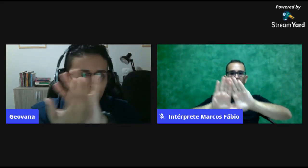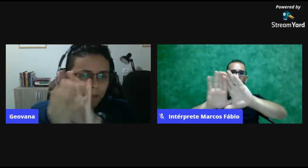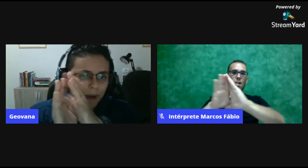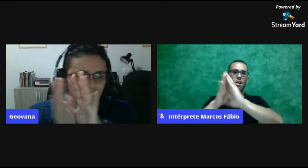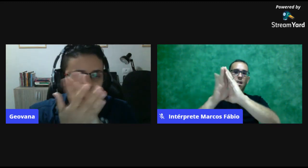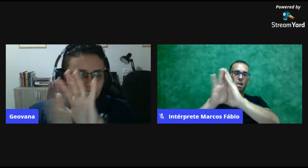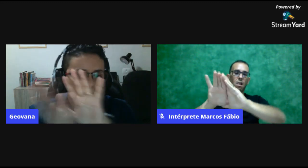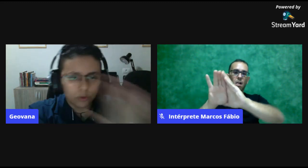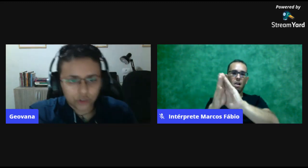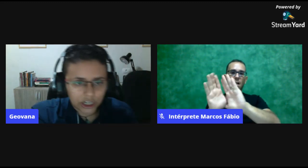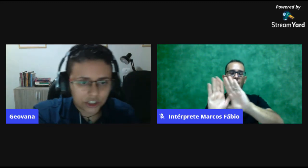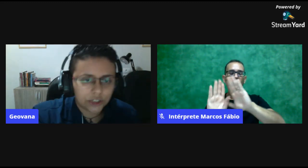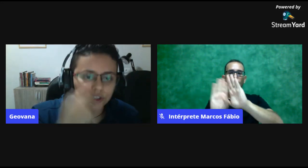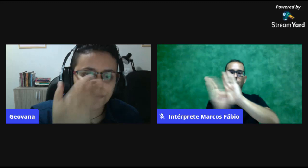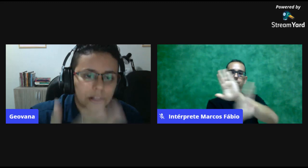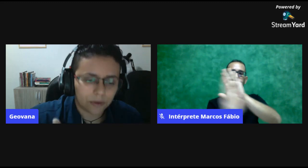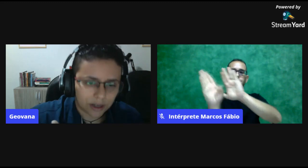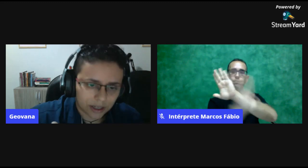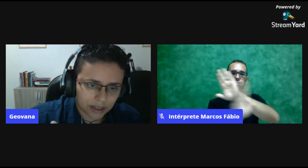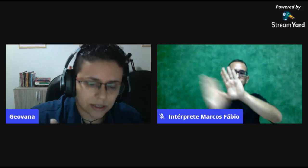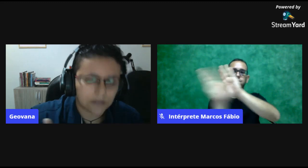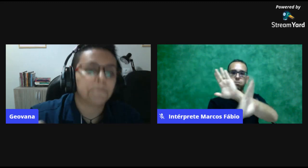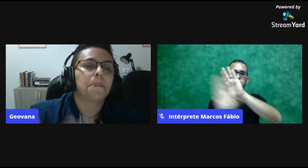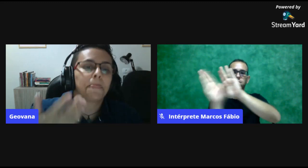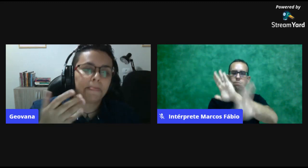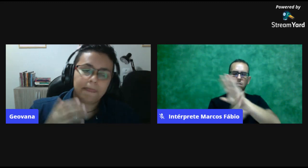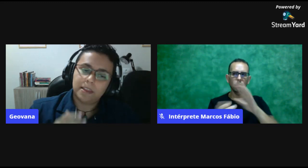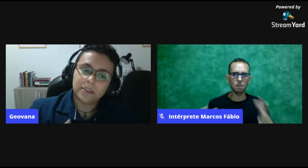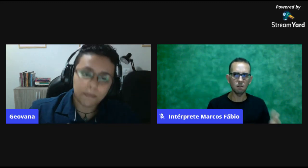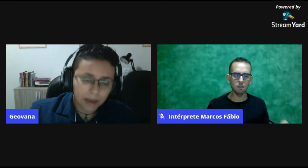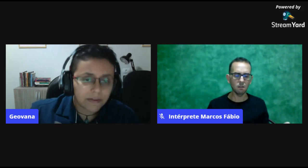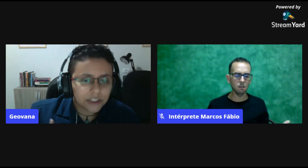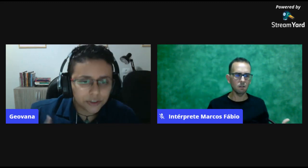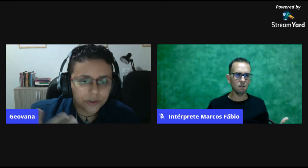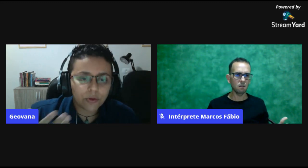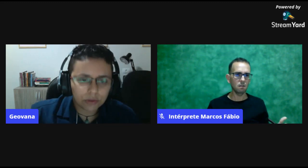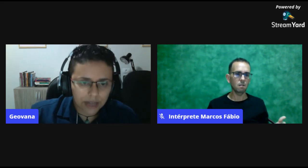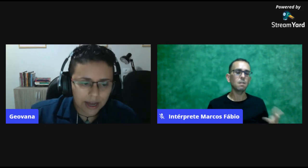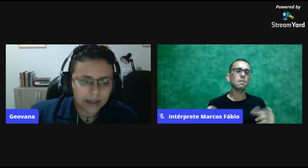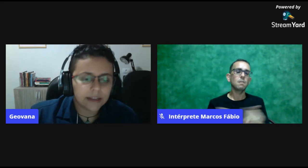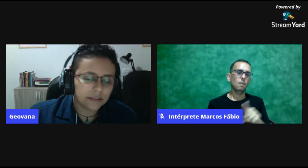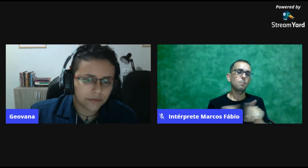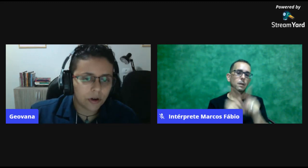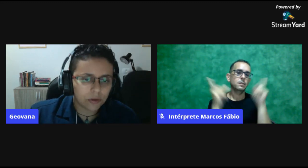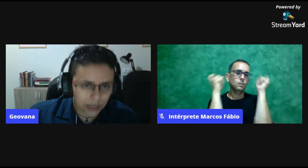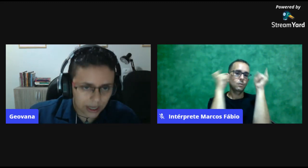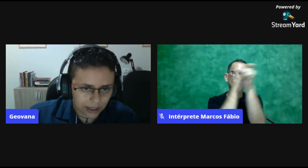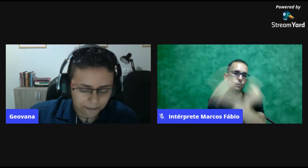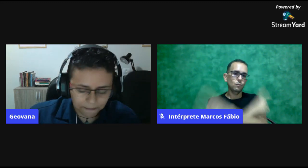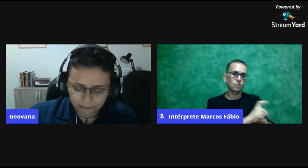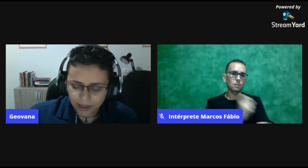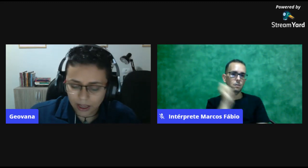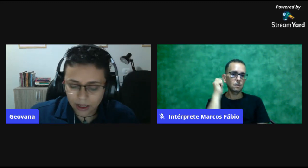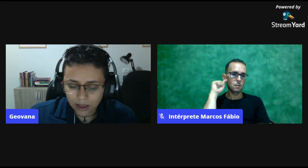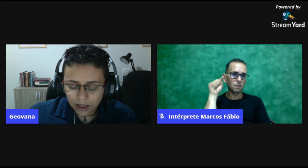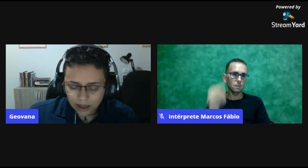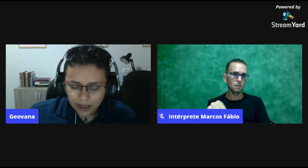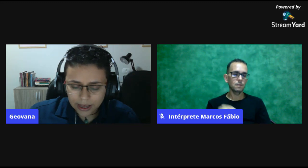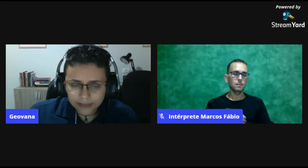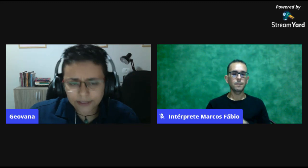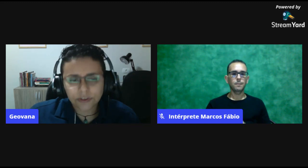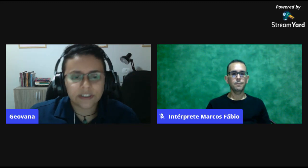já troco a página, já mudo, já tiro, já falo com a criança, também vai dificultar esse foco dele,